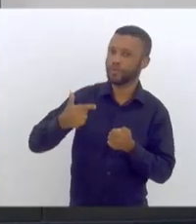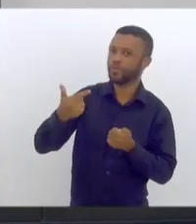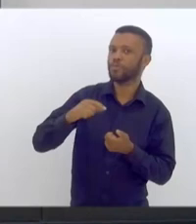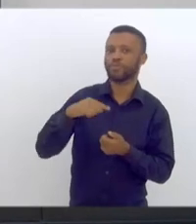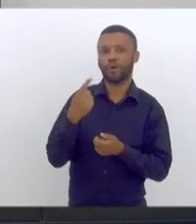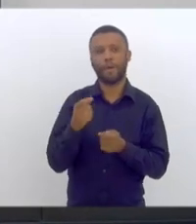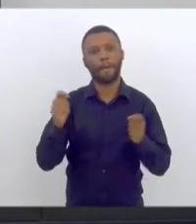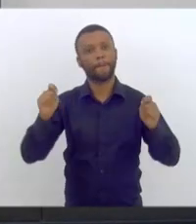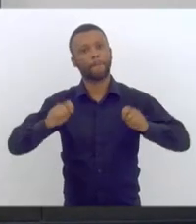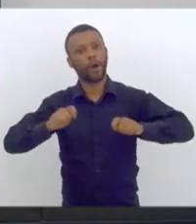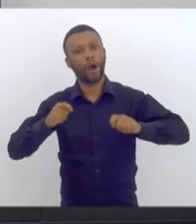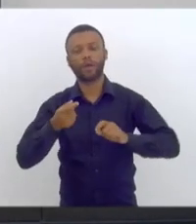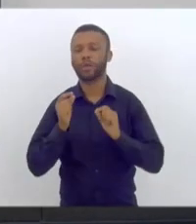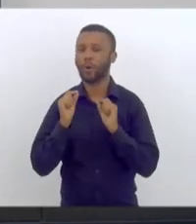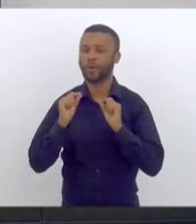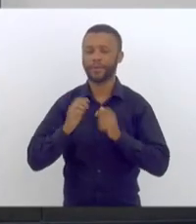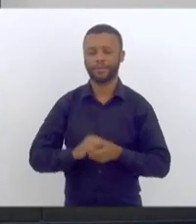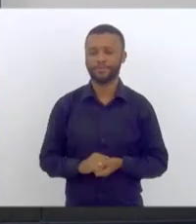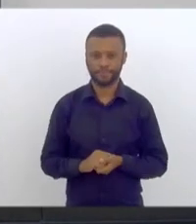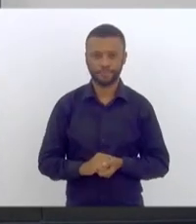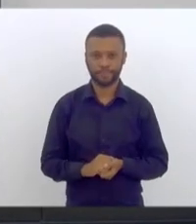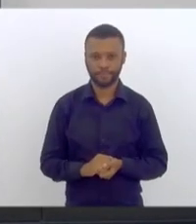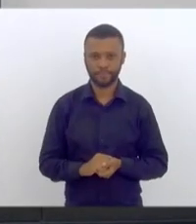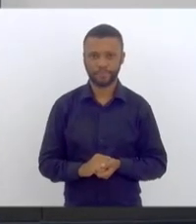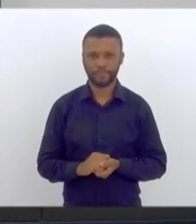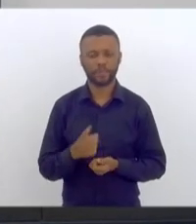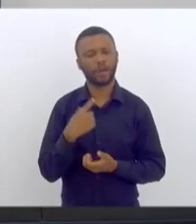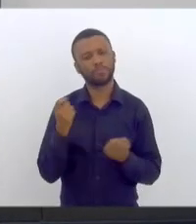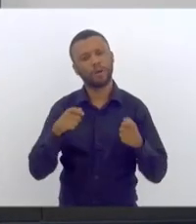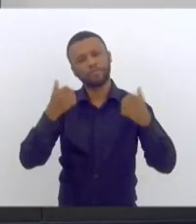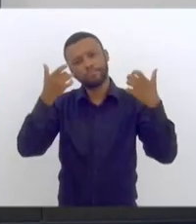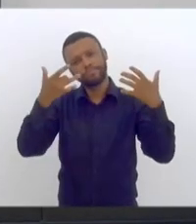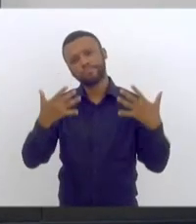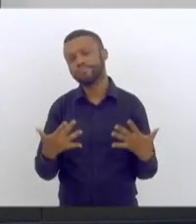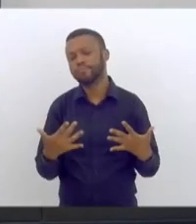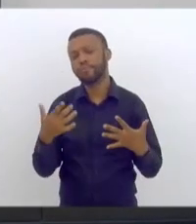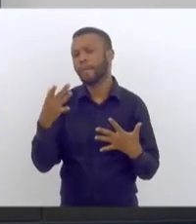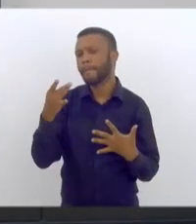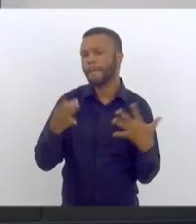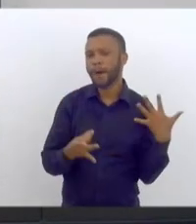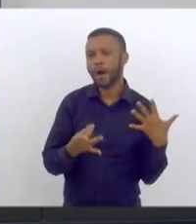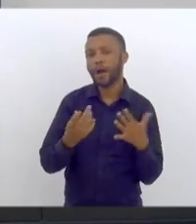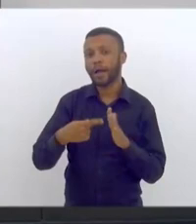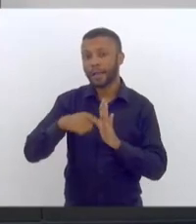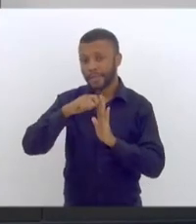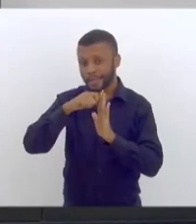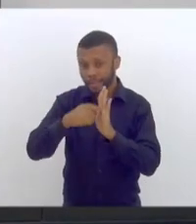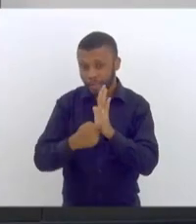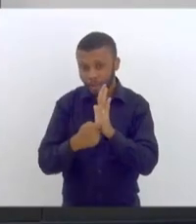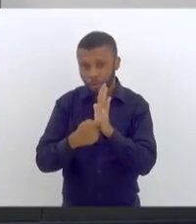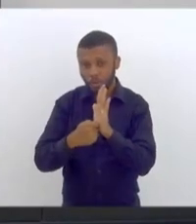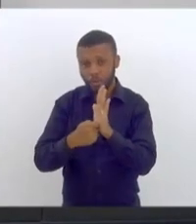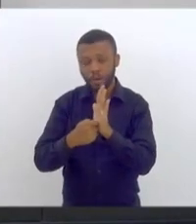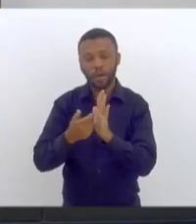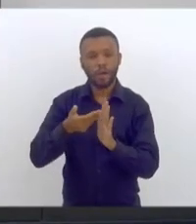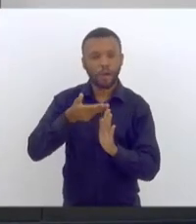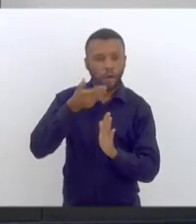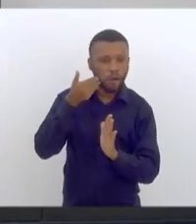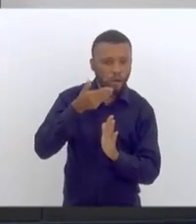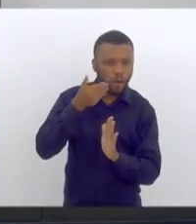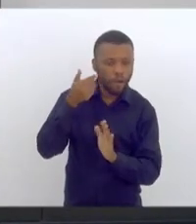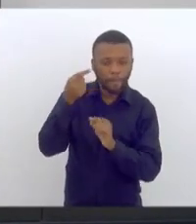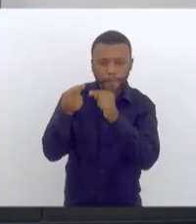possa dizer o seguinte uma redação grosseira aí para aperfeiçoar e